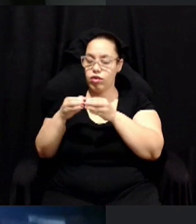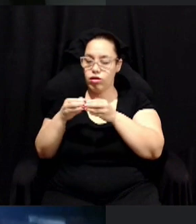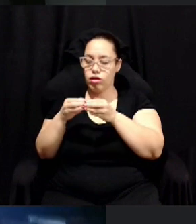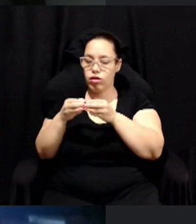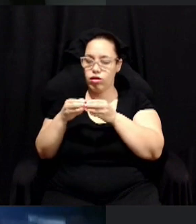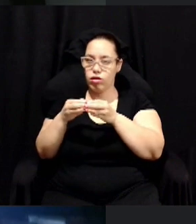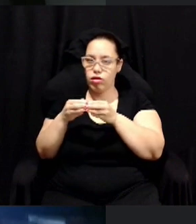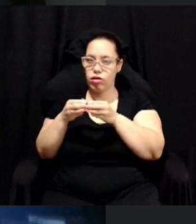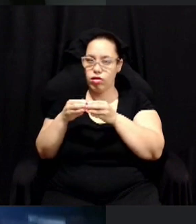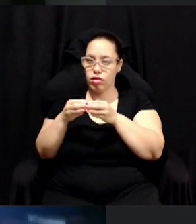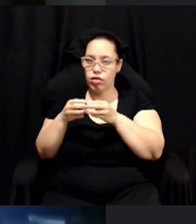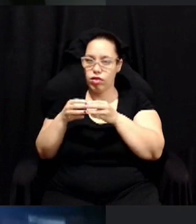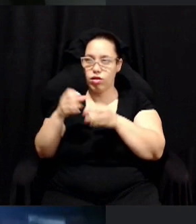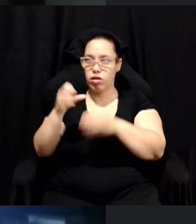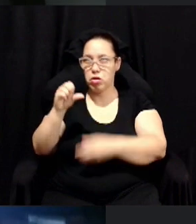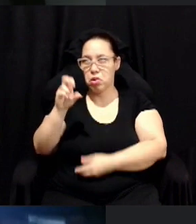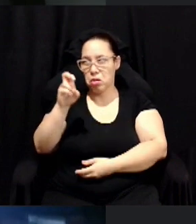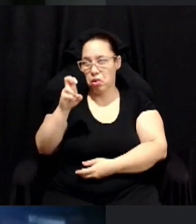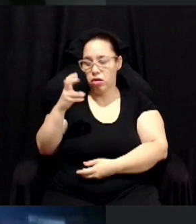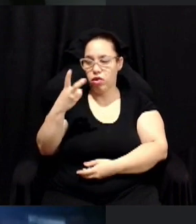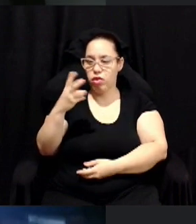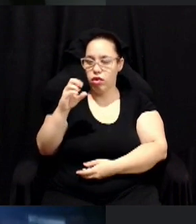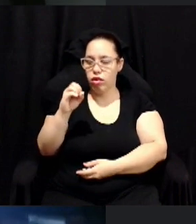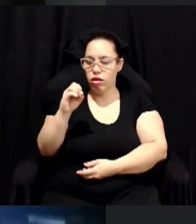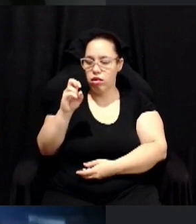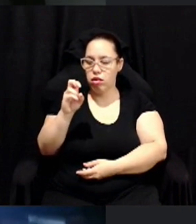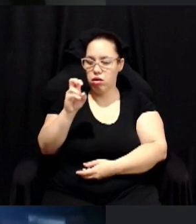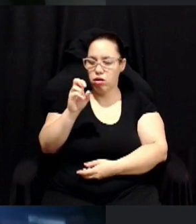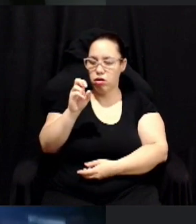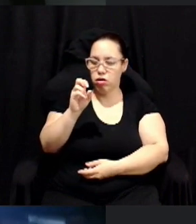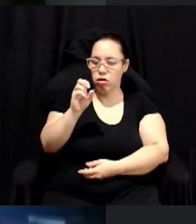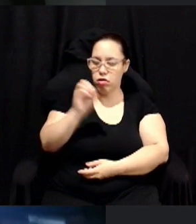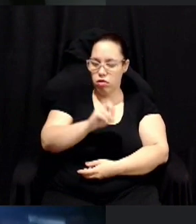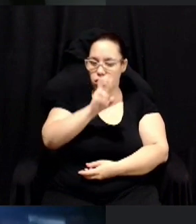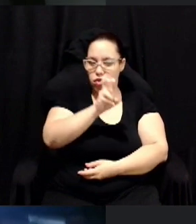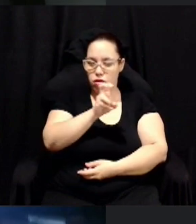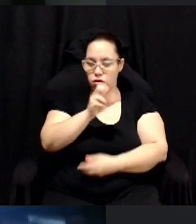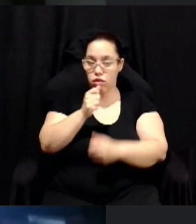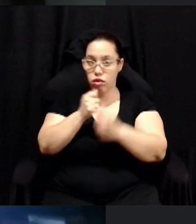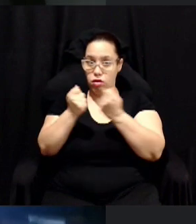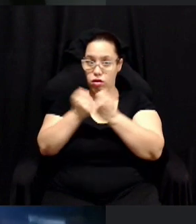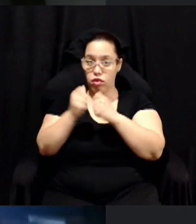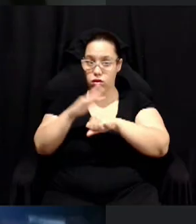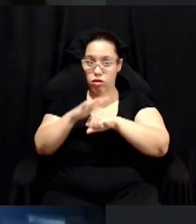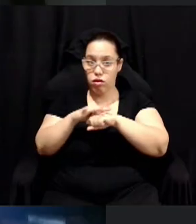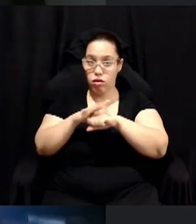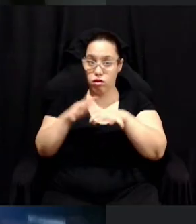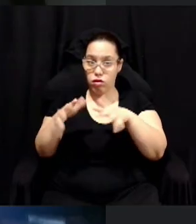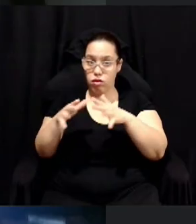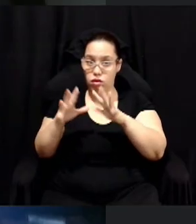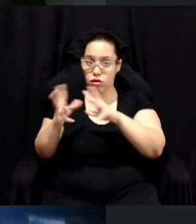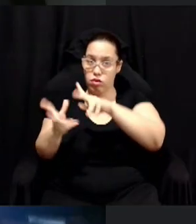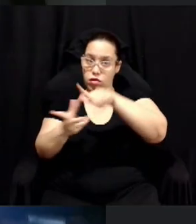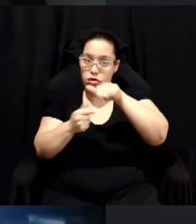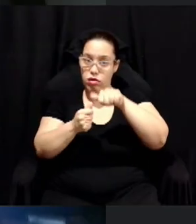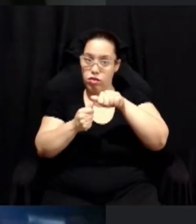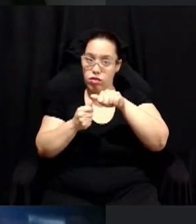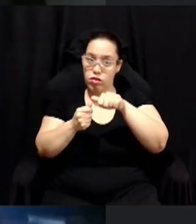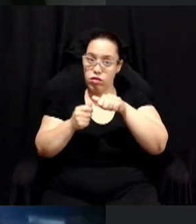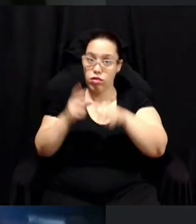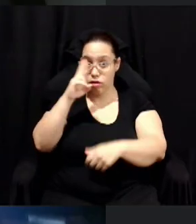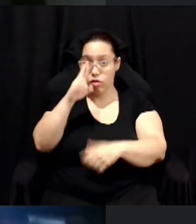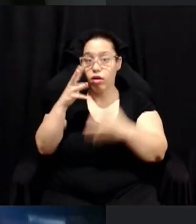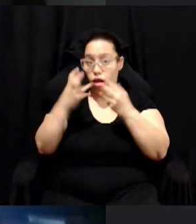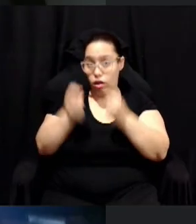confundo se é 95 ou 2005, houve uma convenção de associações de Parkinson no mundo todo, e aí eles resolveram assumir